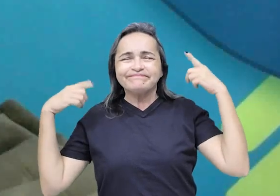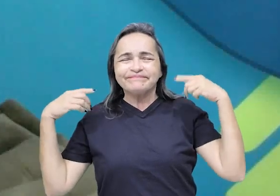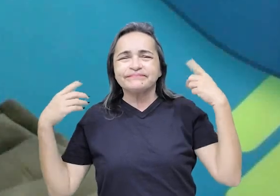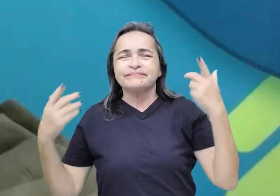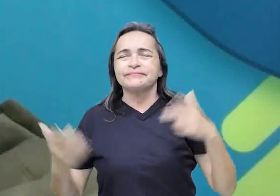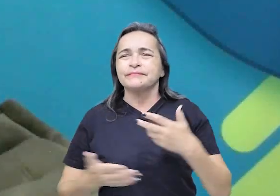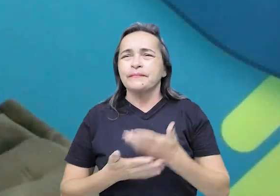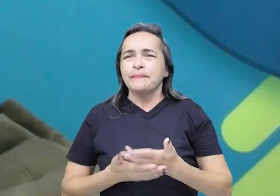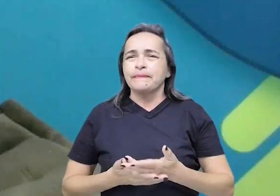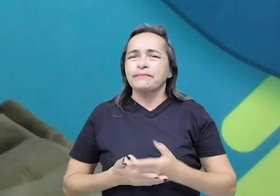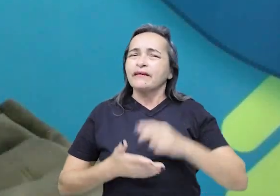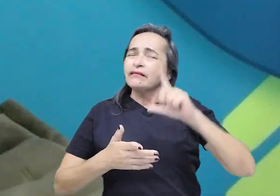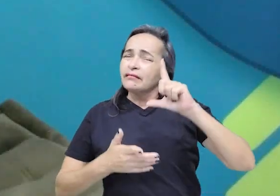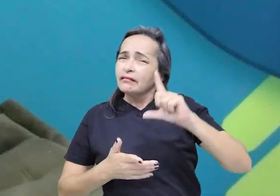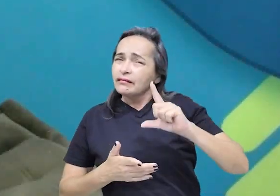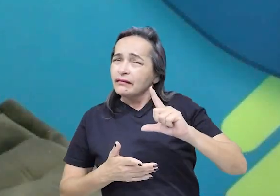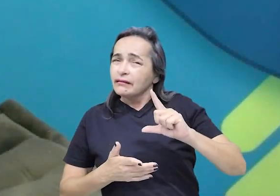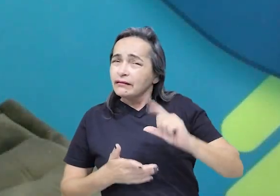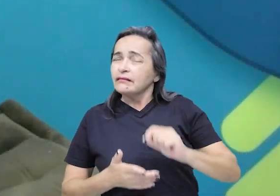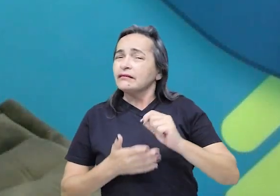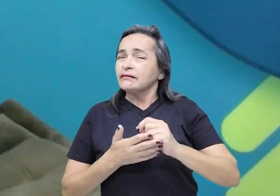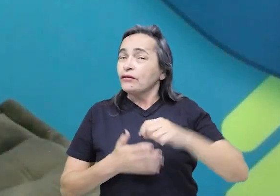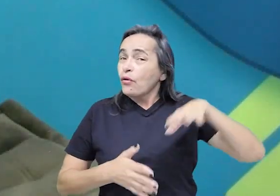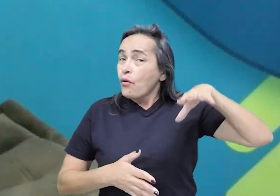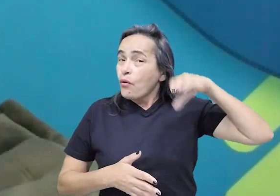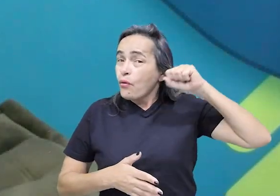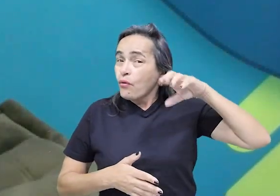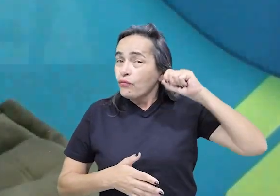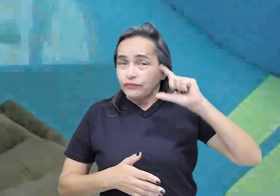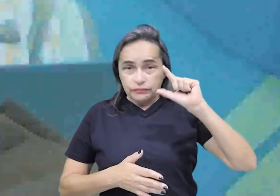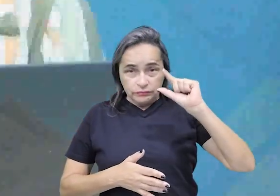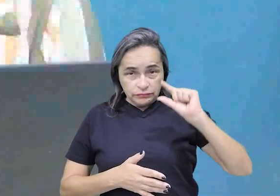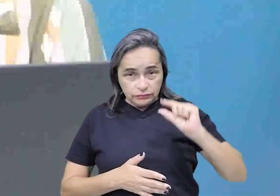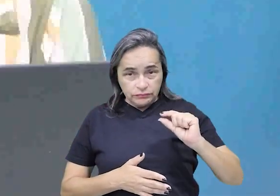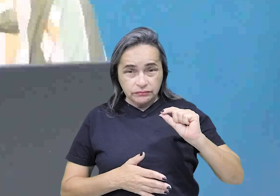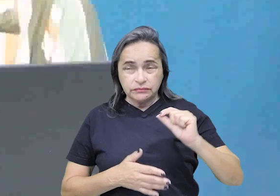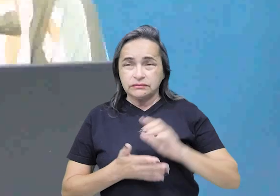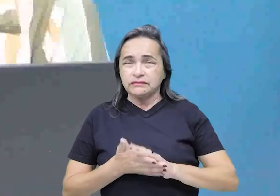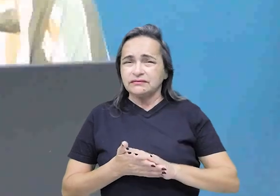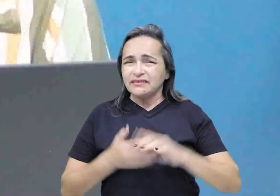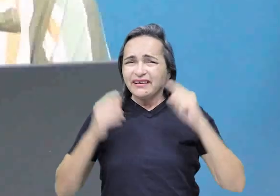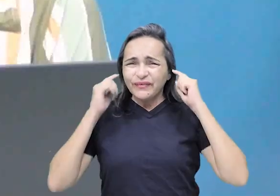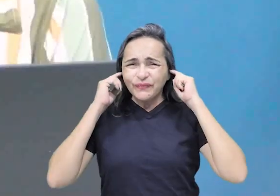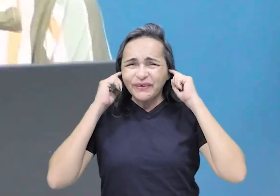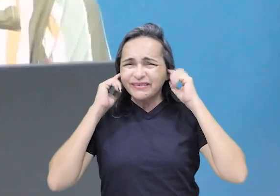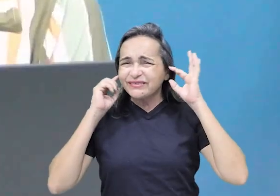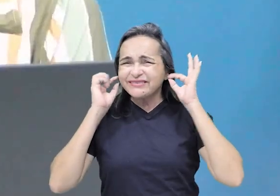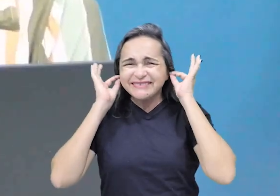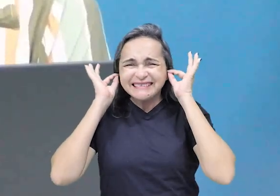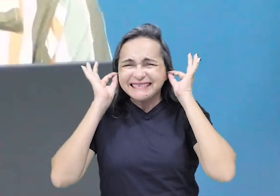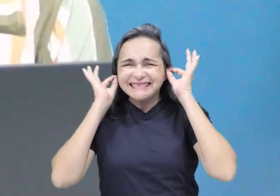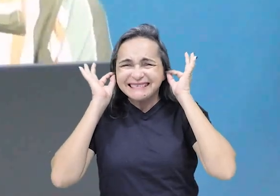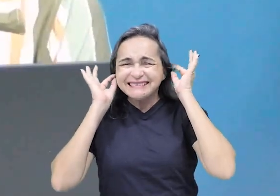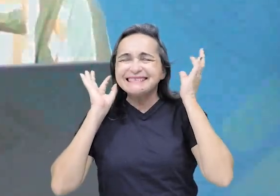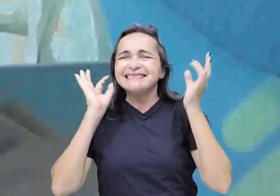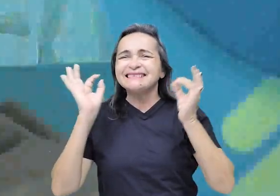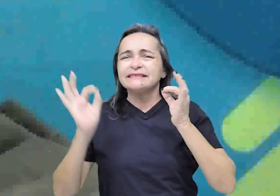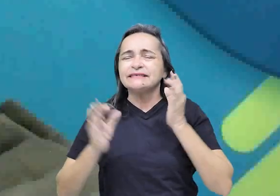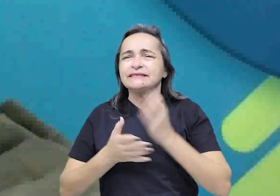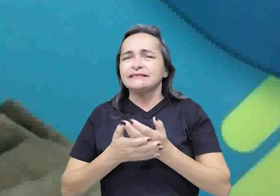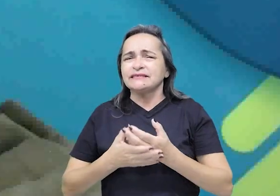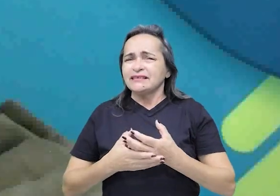de um rebaixamento no nível da audição. Uma irritabilidade Uma com irritabilidade. com que se escuta,